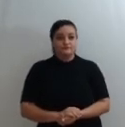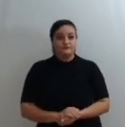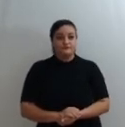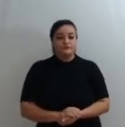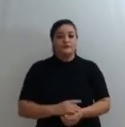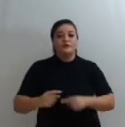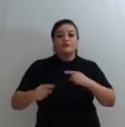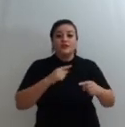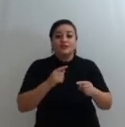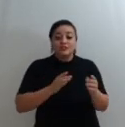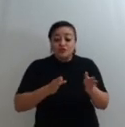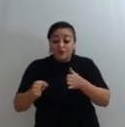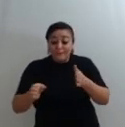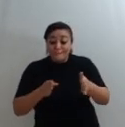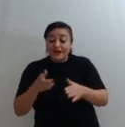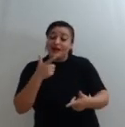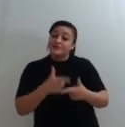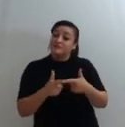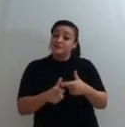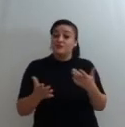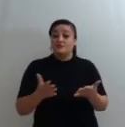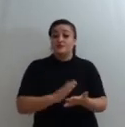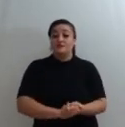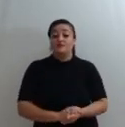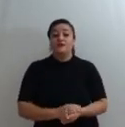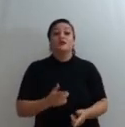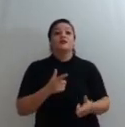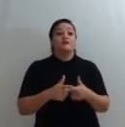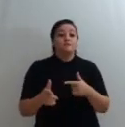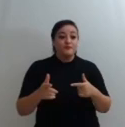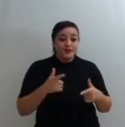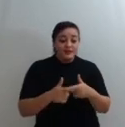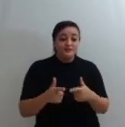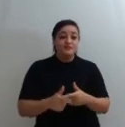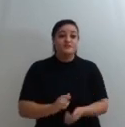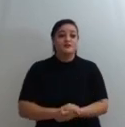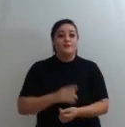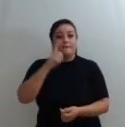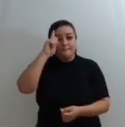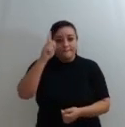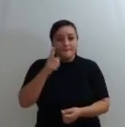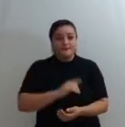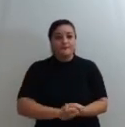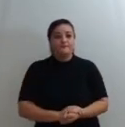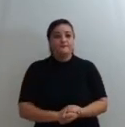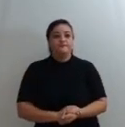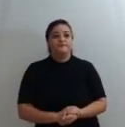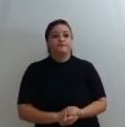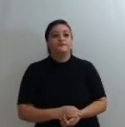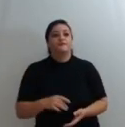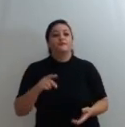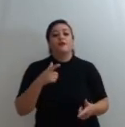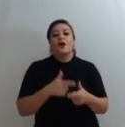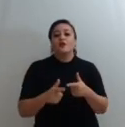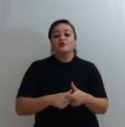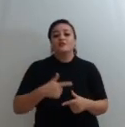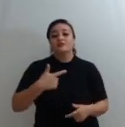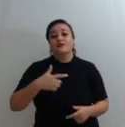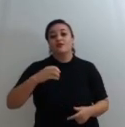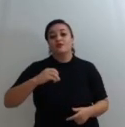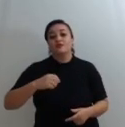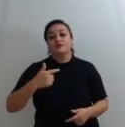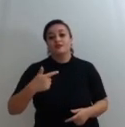prazo, da situação. E por essa situação, excelências, eu penso que O fato aconteceu em 2012.